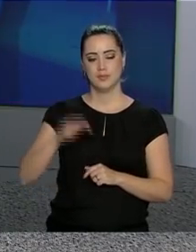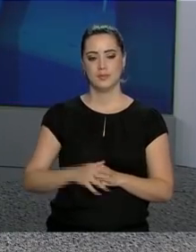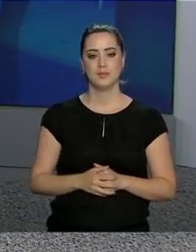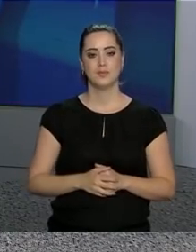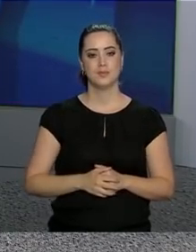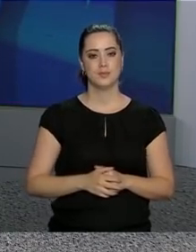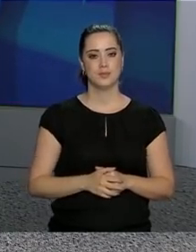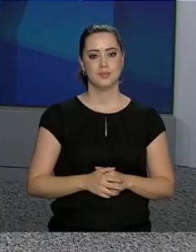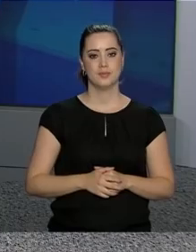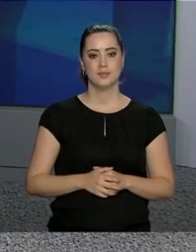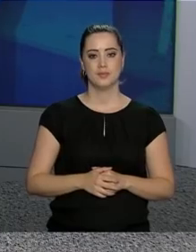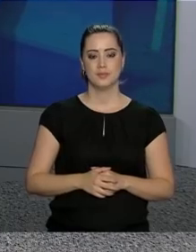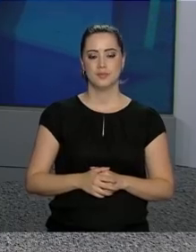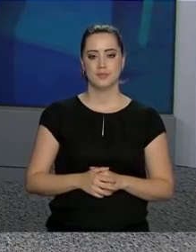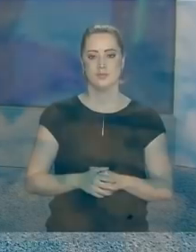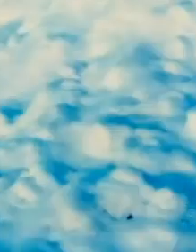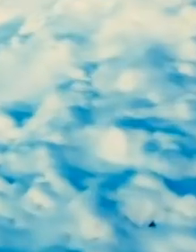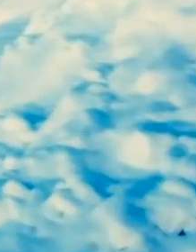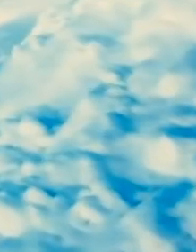a TV do Governo Federal.